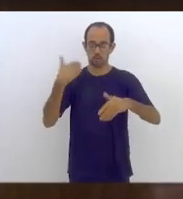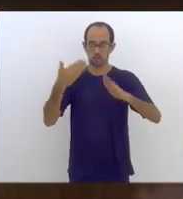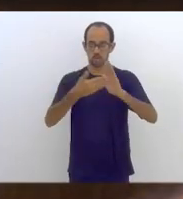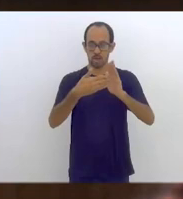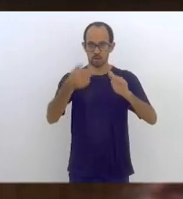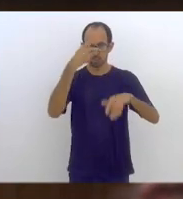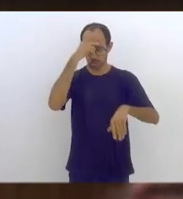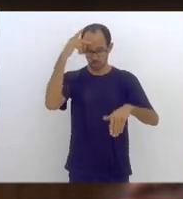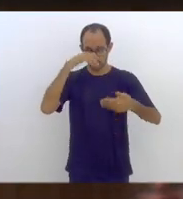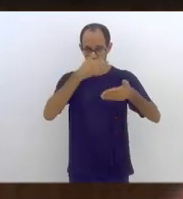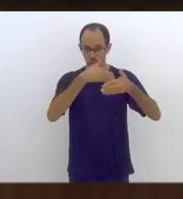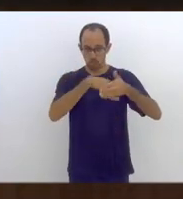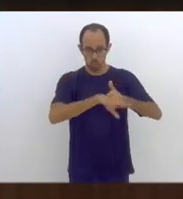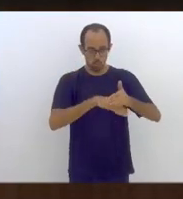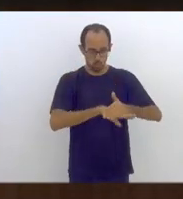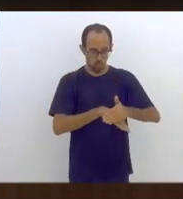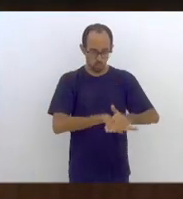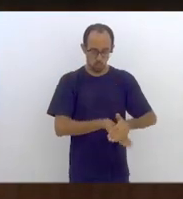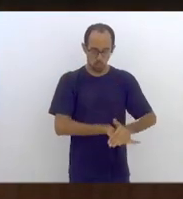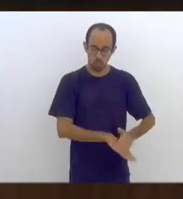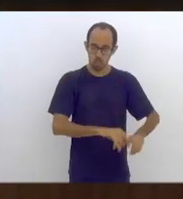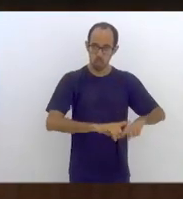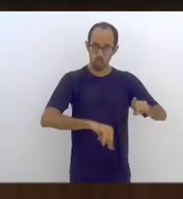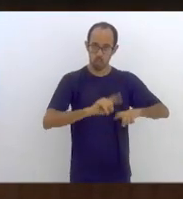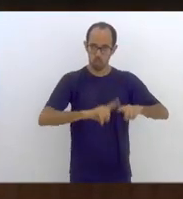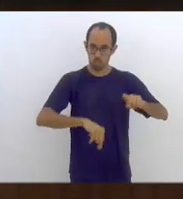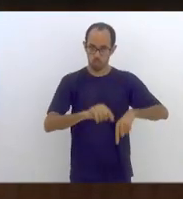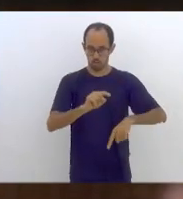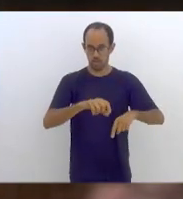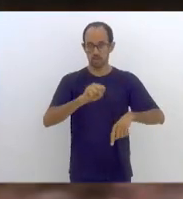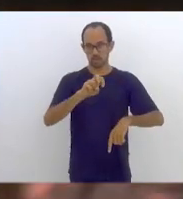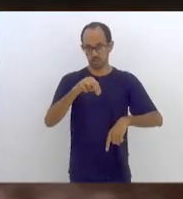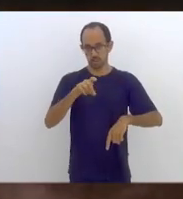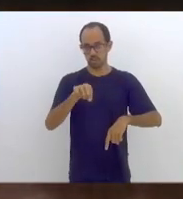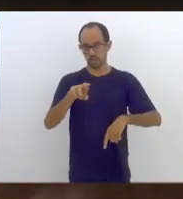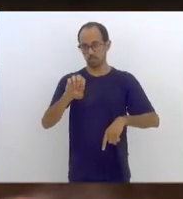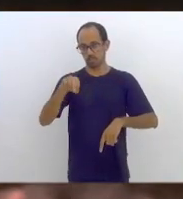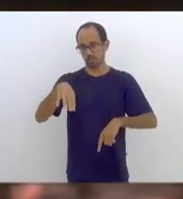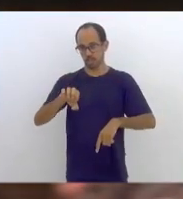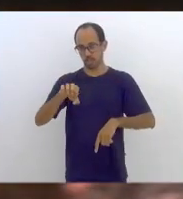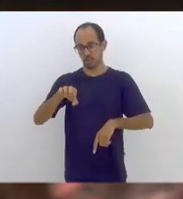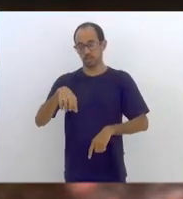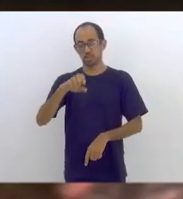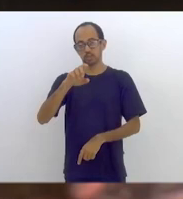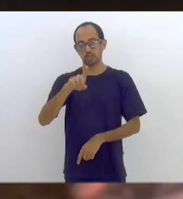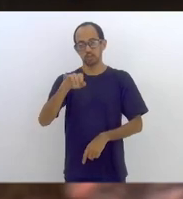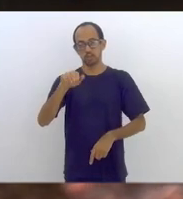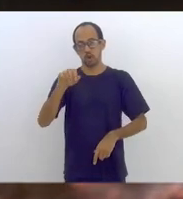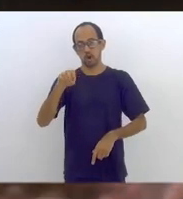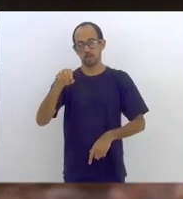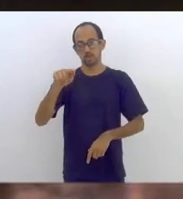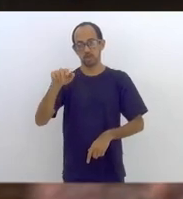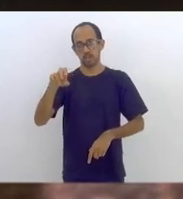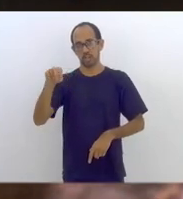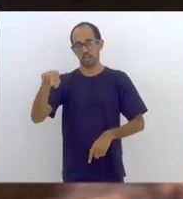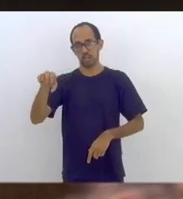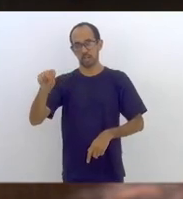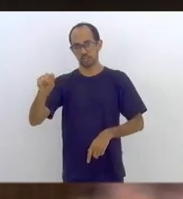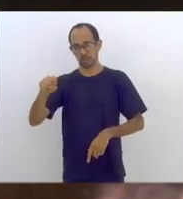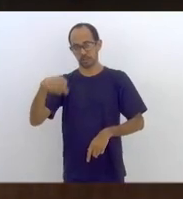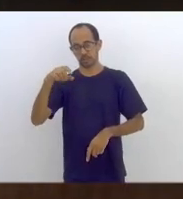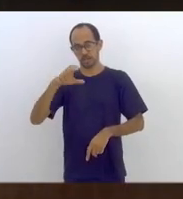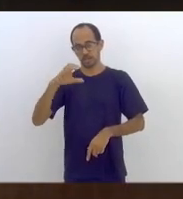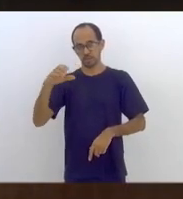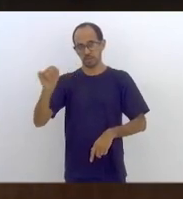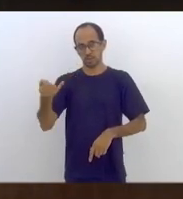as pessoas em situação de acumulação Síndrome de Diógenes parecer da ccj